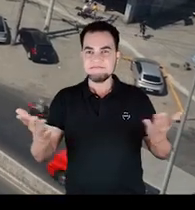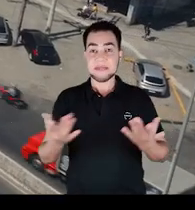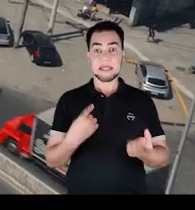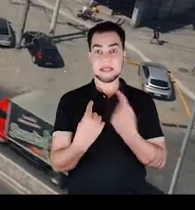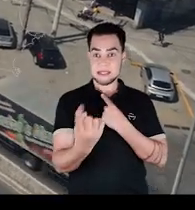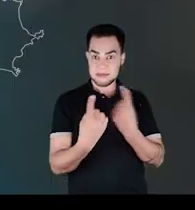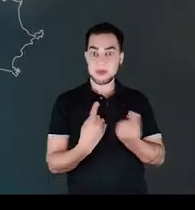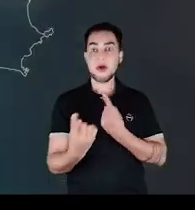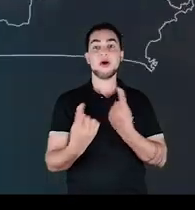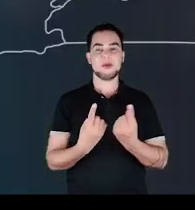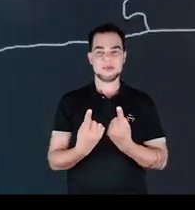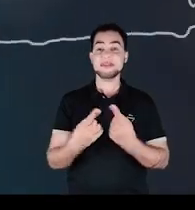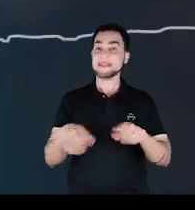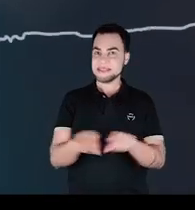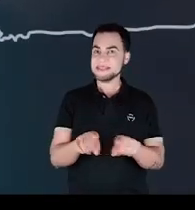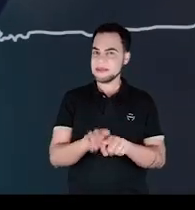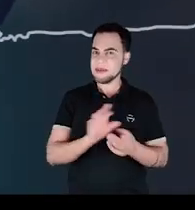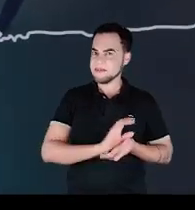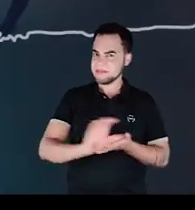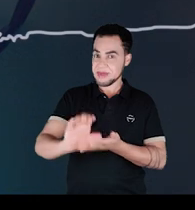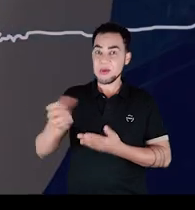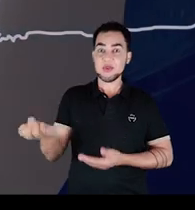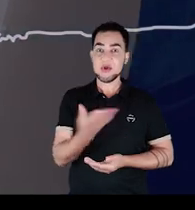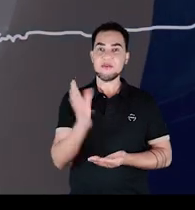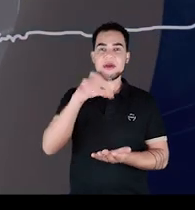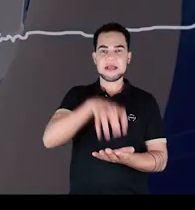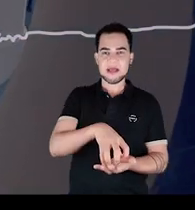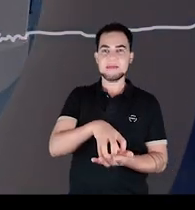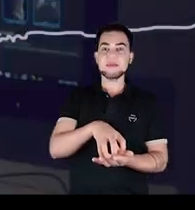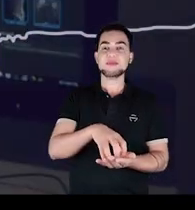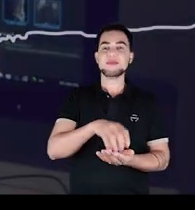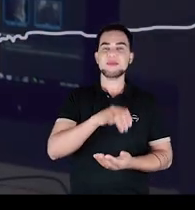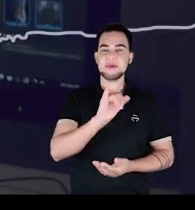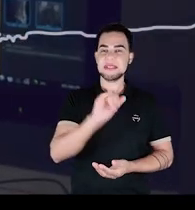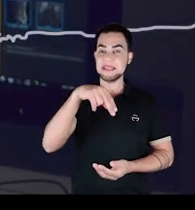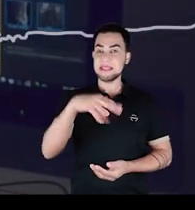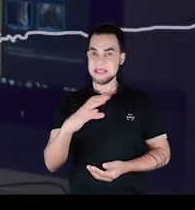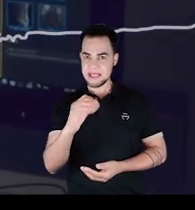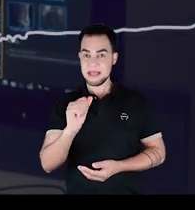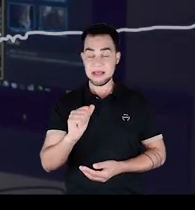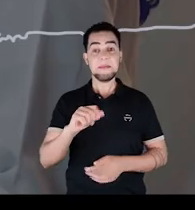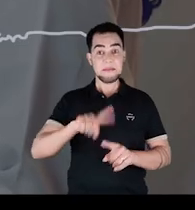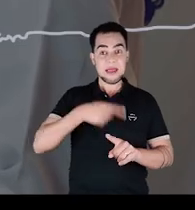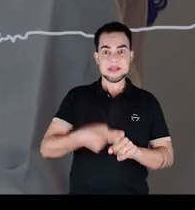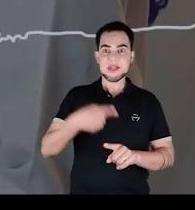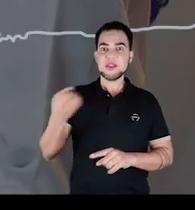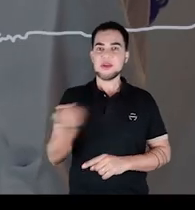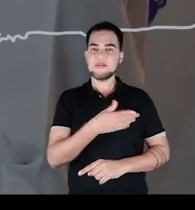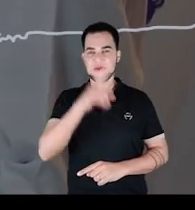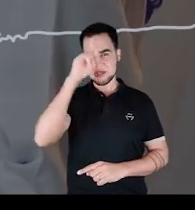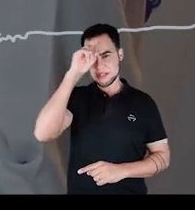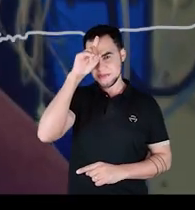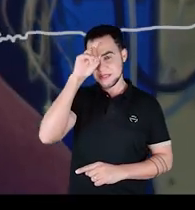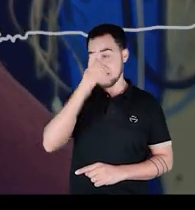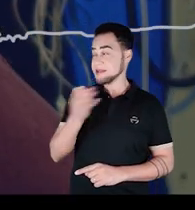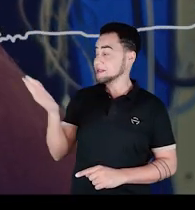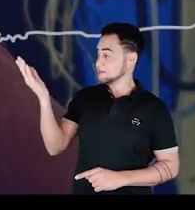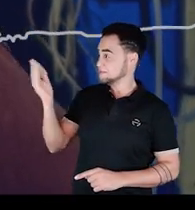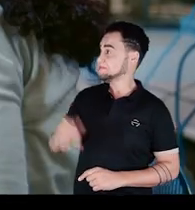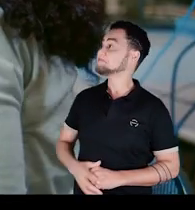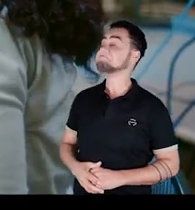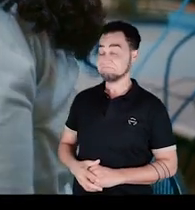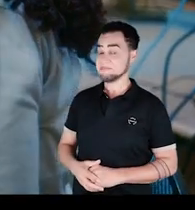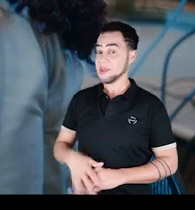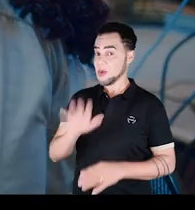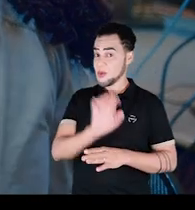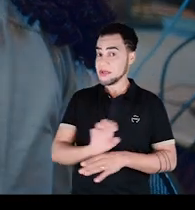público. Recursos federais também vão viabilizar o novo campus do Instituto Nacional do Câncer e os novos hospitais da UFRJ e de Belfor Roxo.